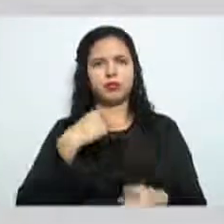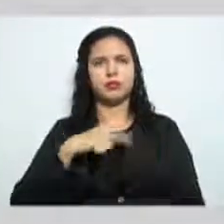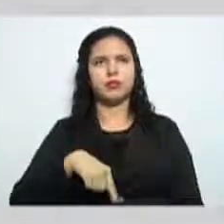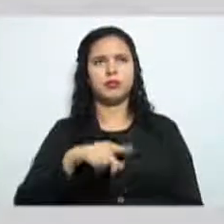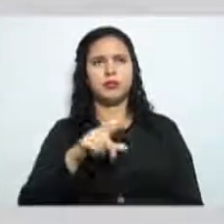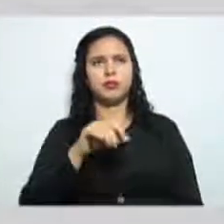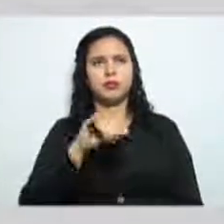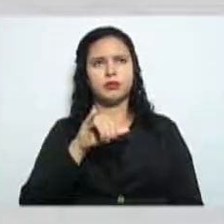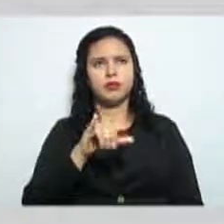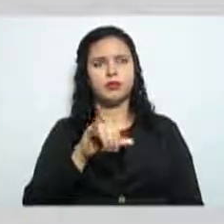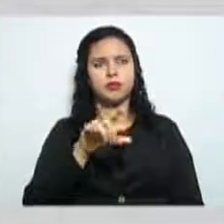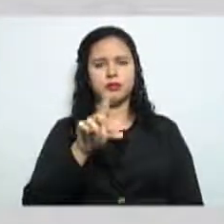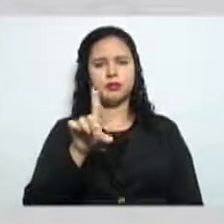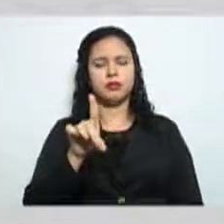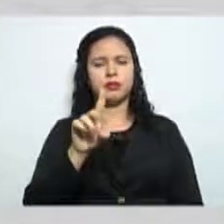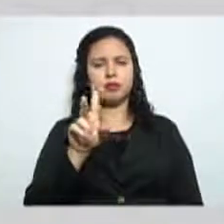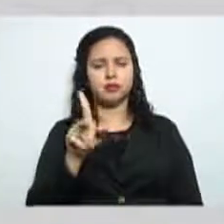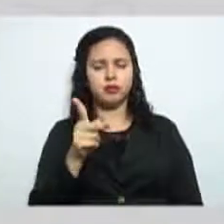de Desenvolvimento Humano.